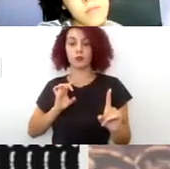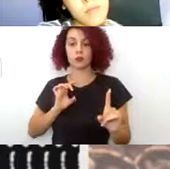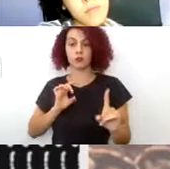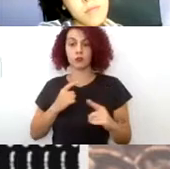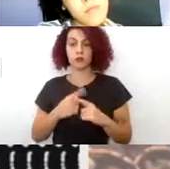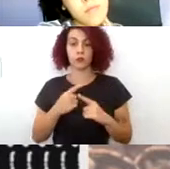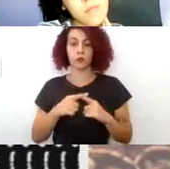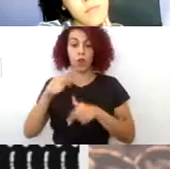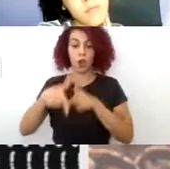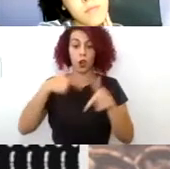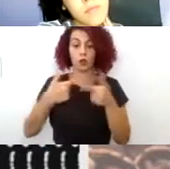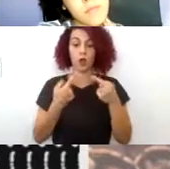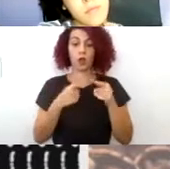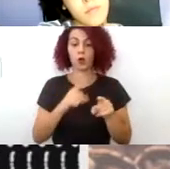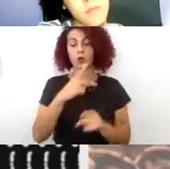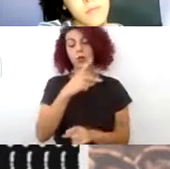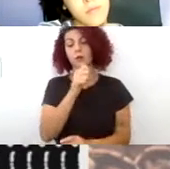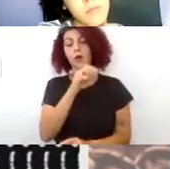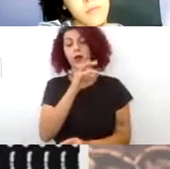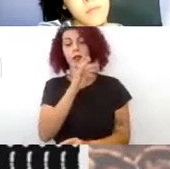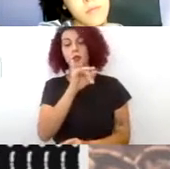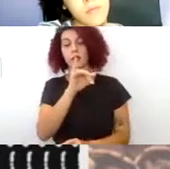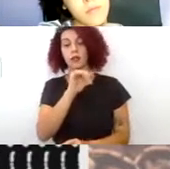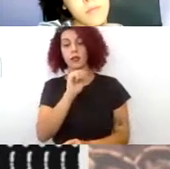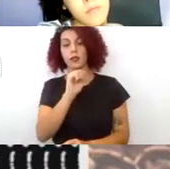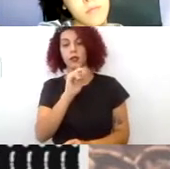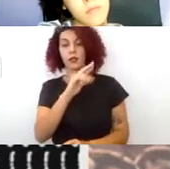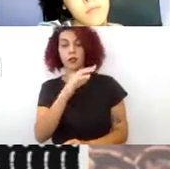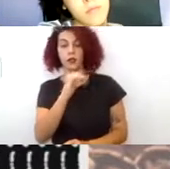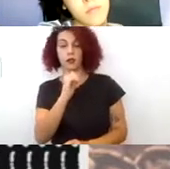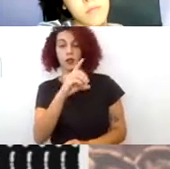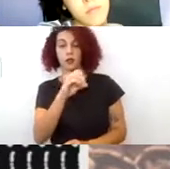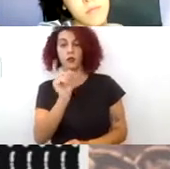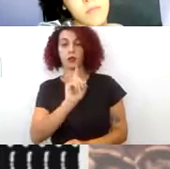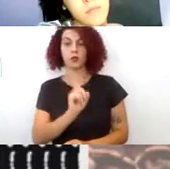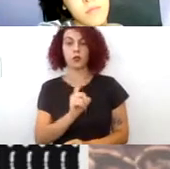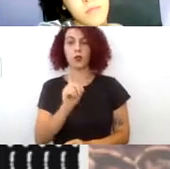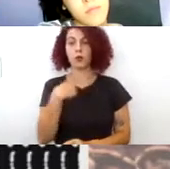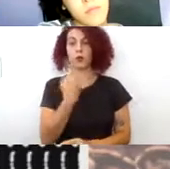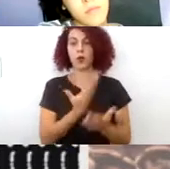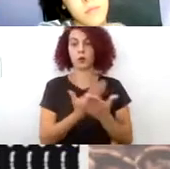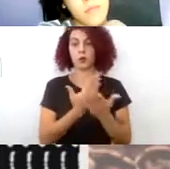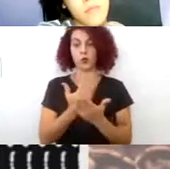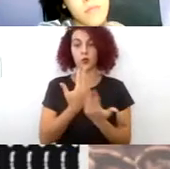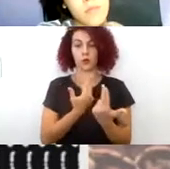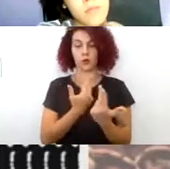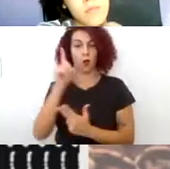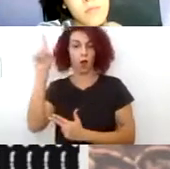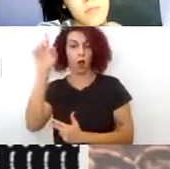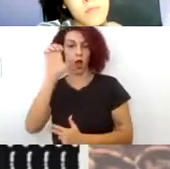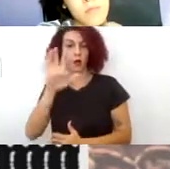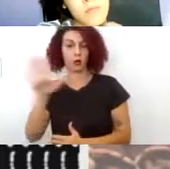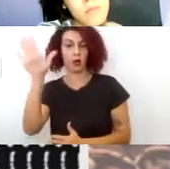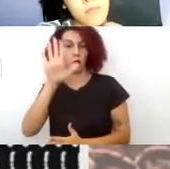conta para pecado lembrar que o patriarcado Colonial lá para o pecado que a gente Tomou lá na Europa porque lá na Europa não teve pessoas escravizadas